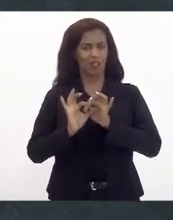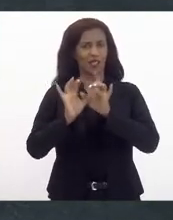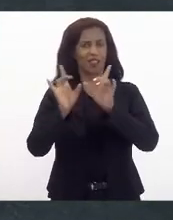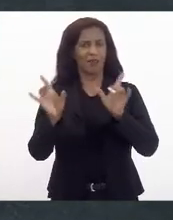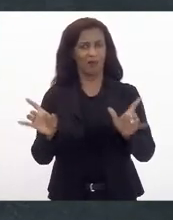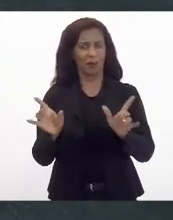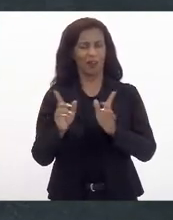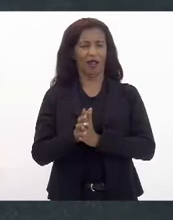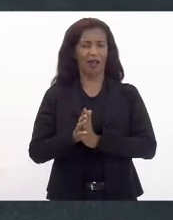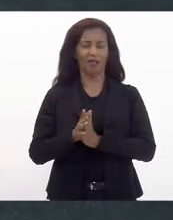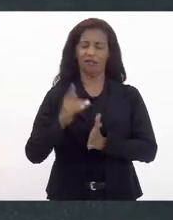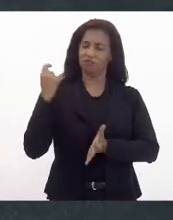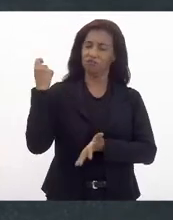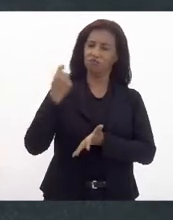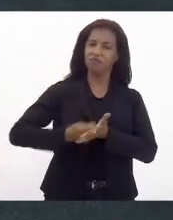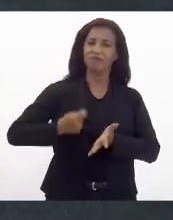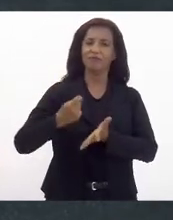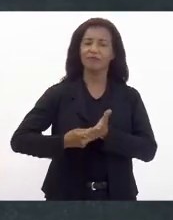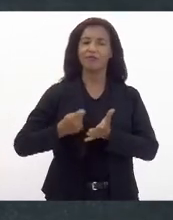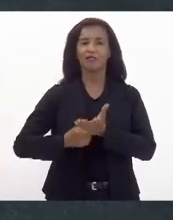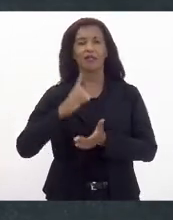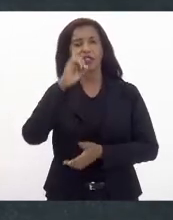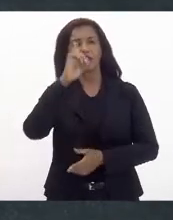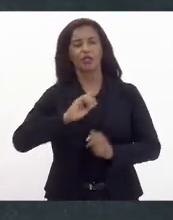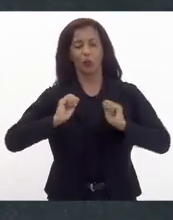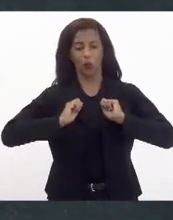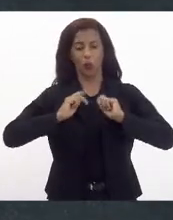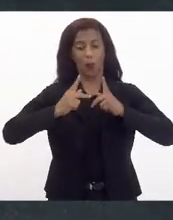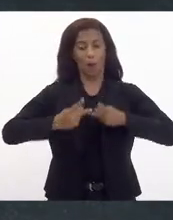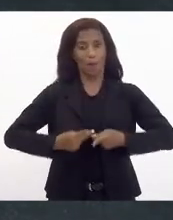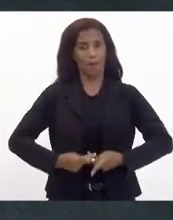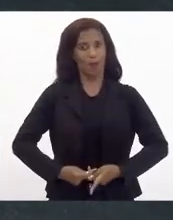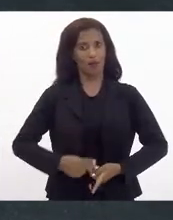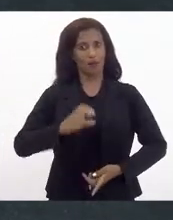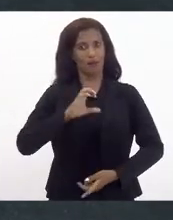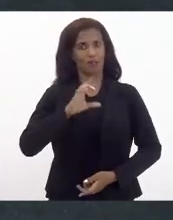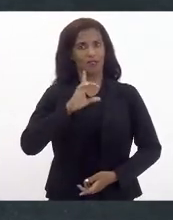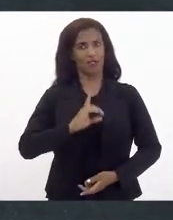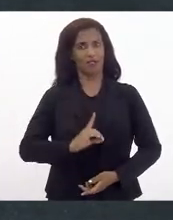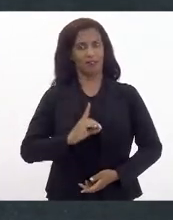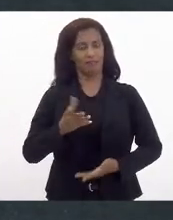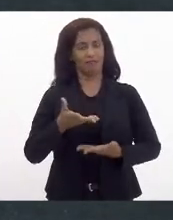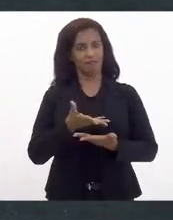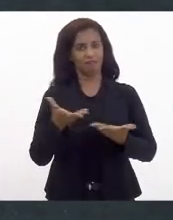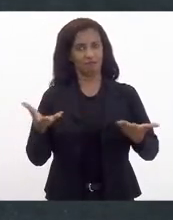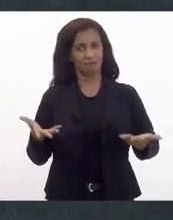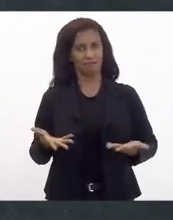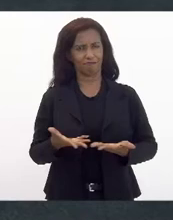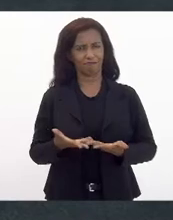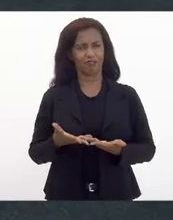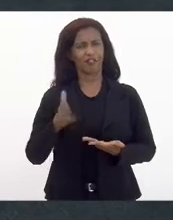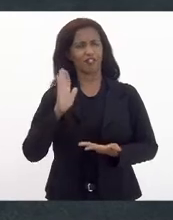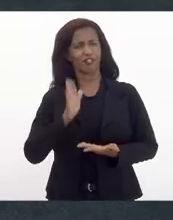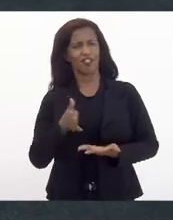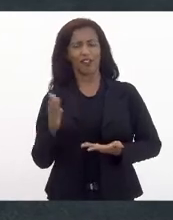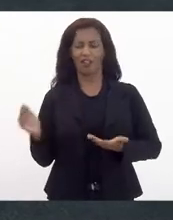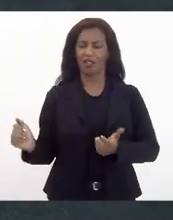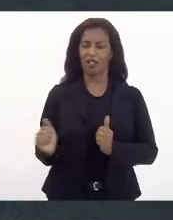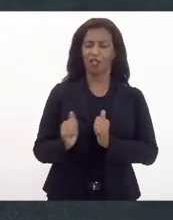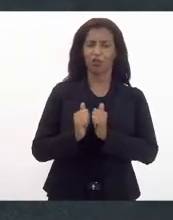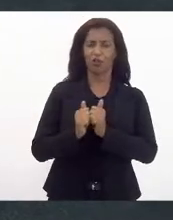um lutador pelos direitos humanos e do Cidadão que teve conosco